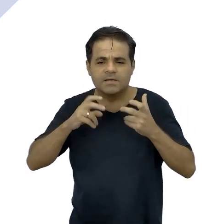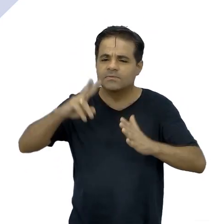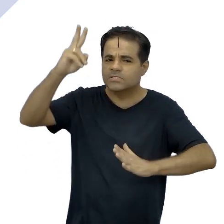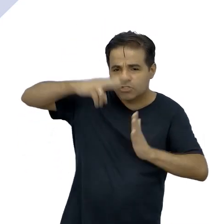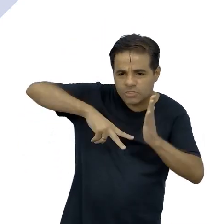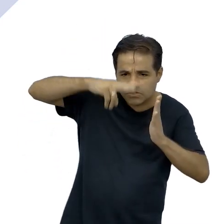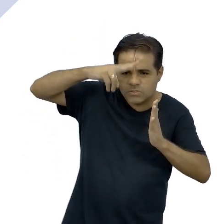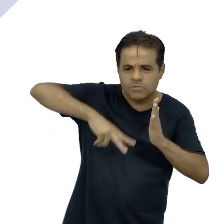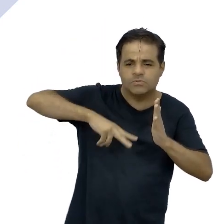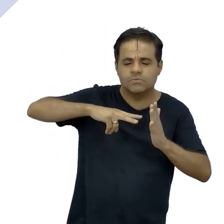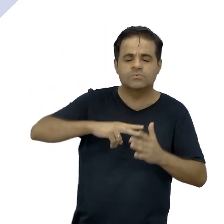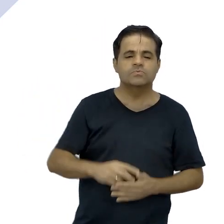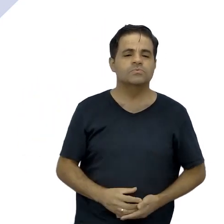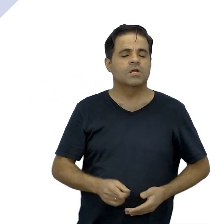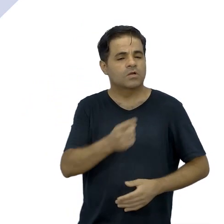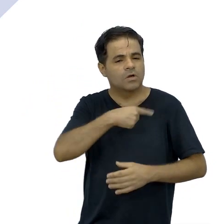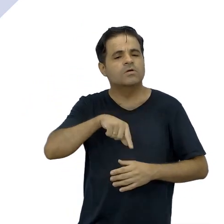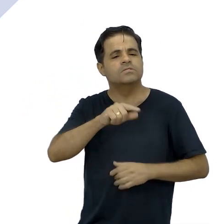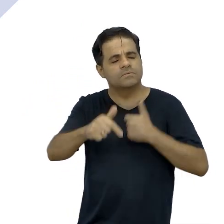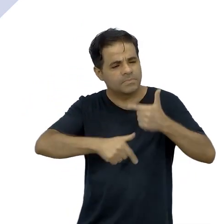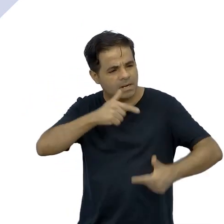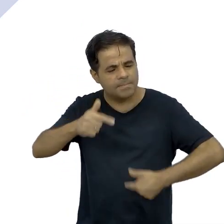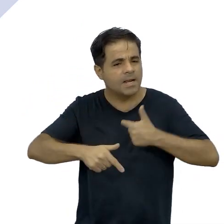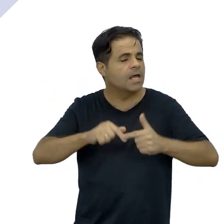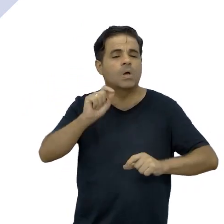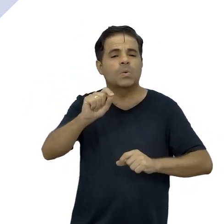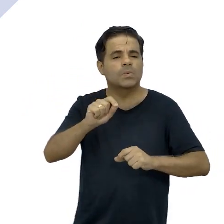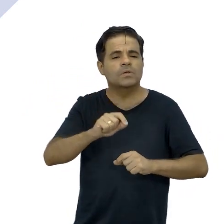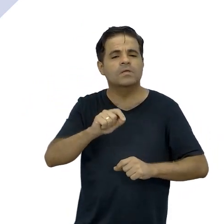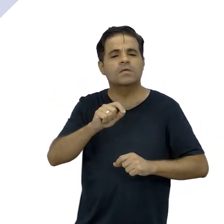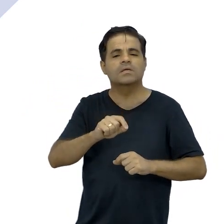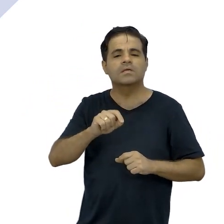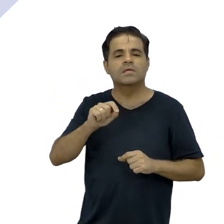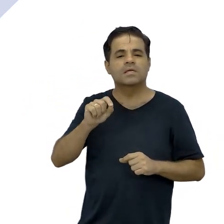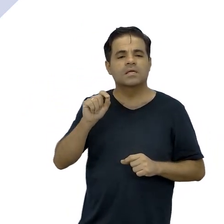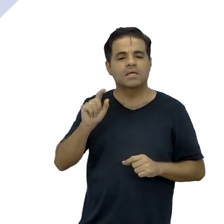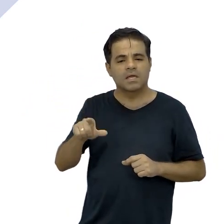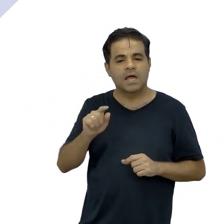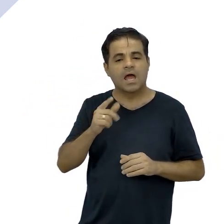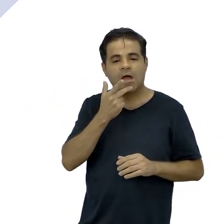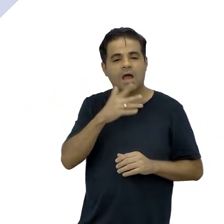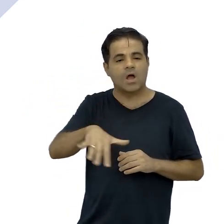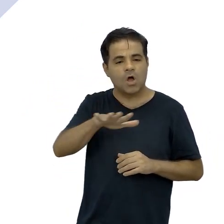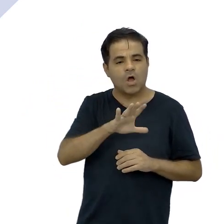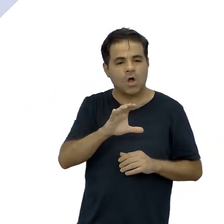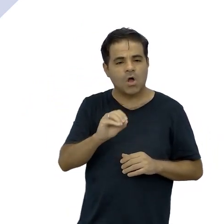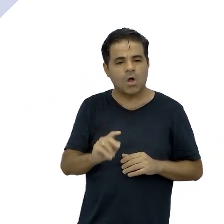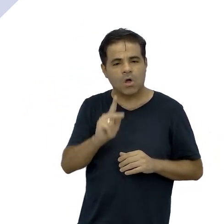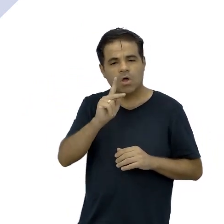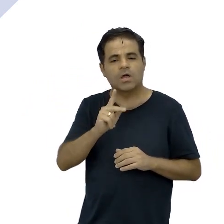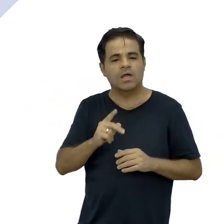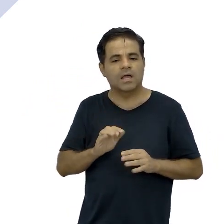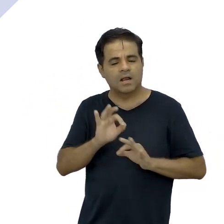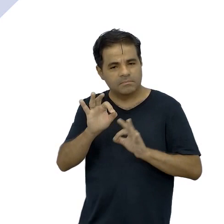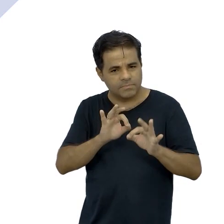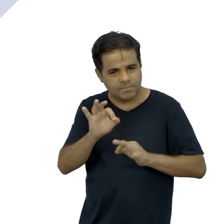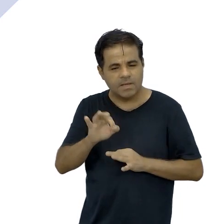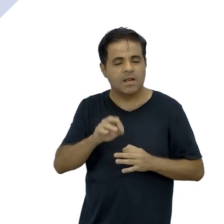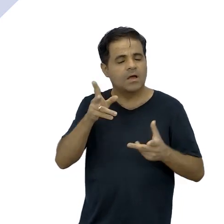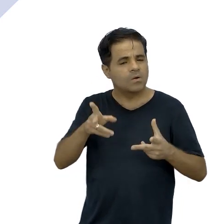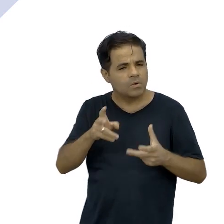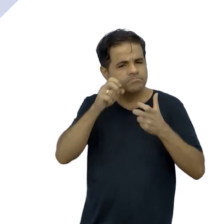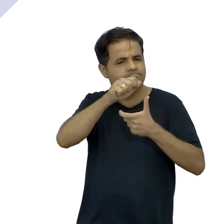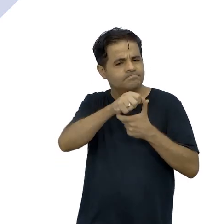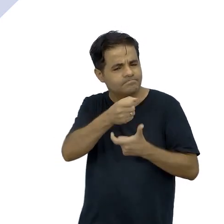leitura, nós vamos trabalhar um pouquinho com aquilo que a Koch faz, que a Ingeborg Koch traz para a gente como concepção de